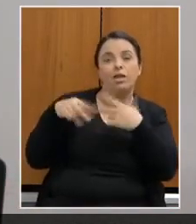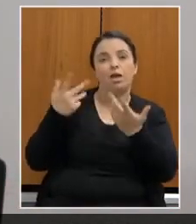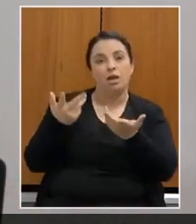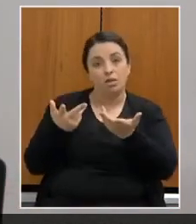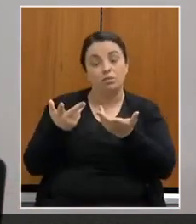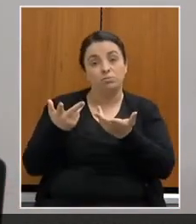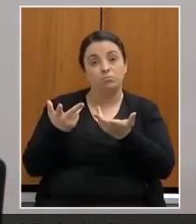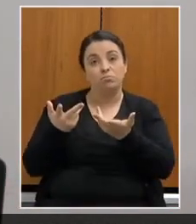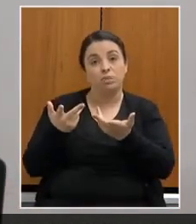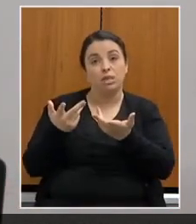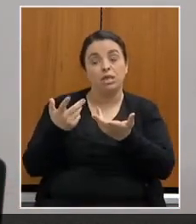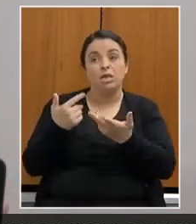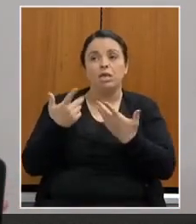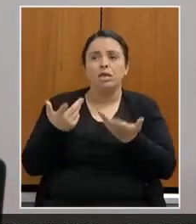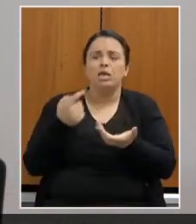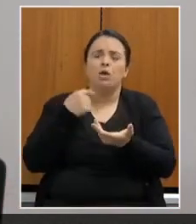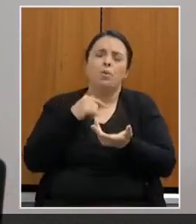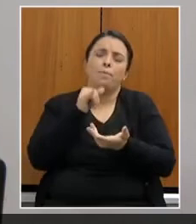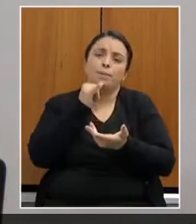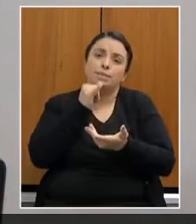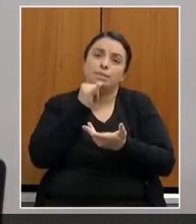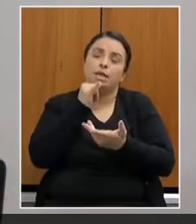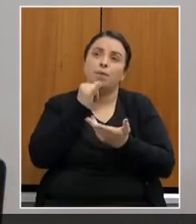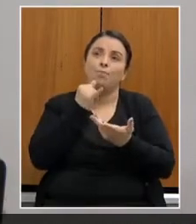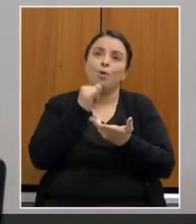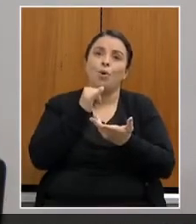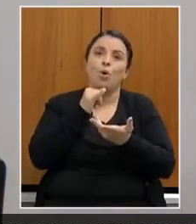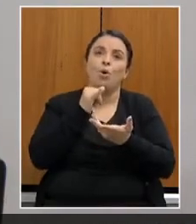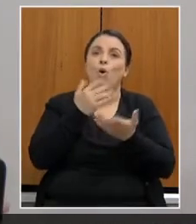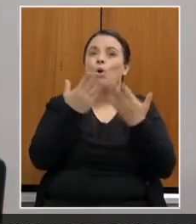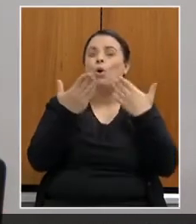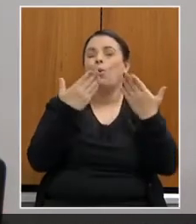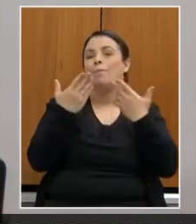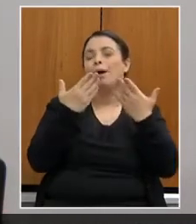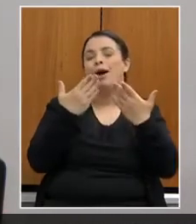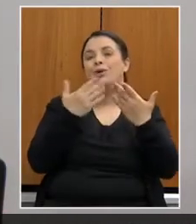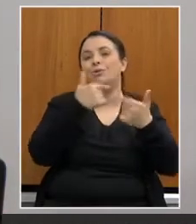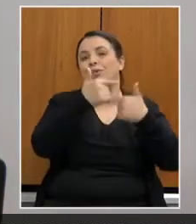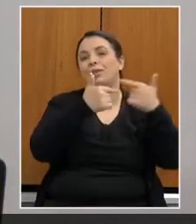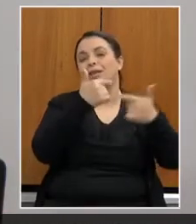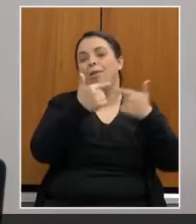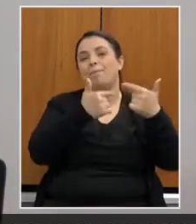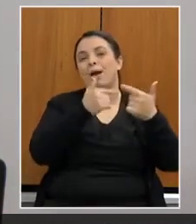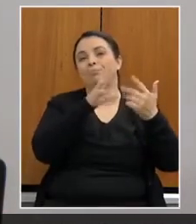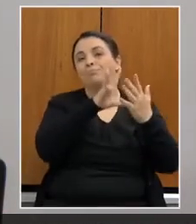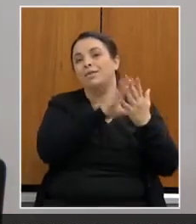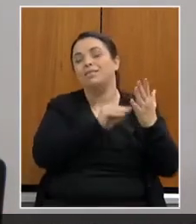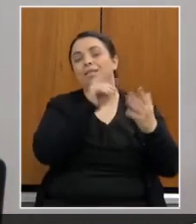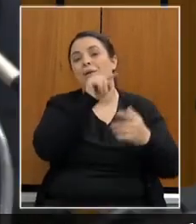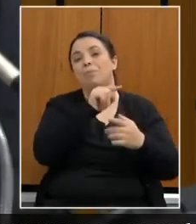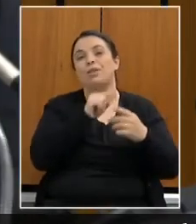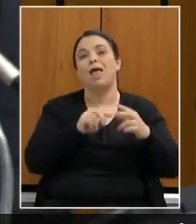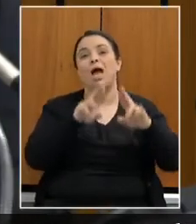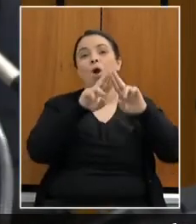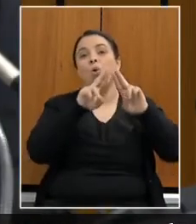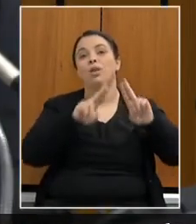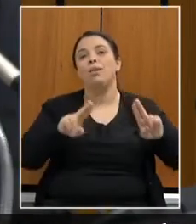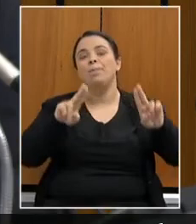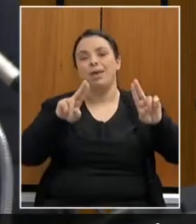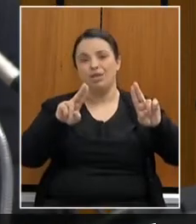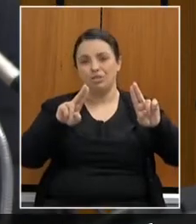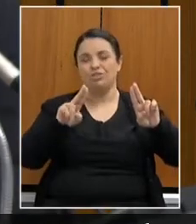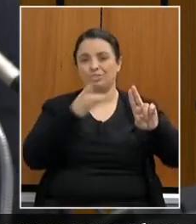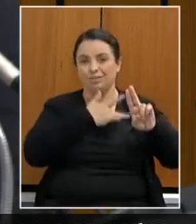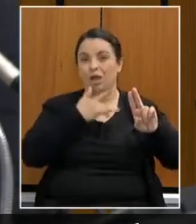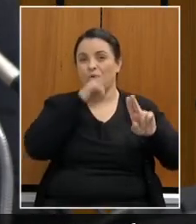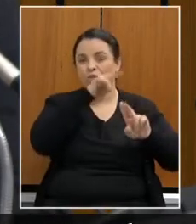E eu tiro como exemplo um trabalho excepcional que a Unimed do Norte de Minas está fazendo, lá na cidade